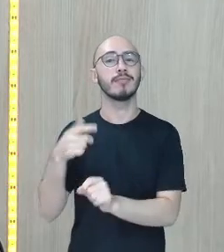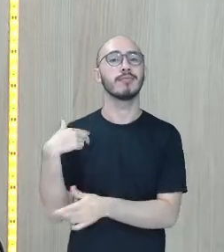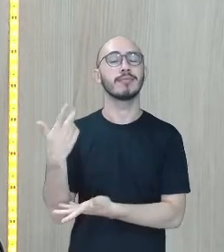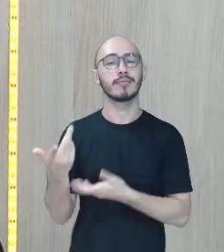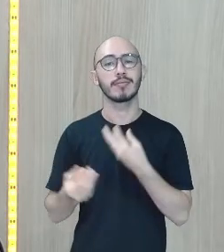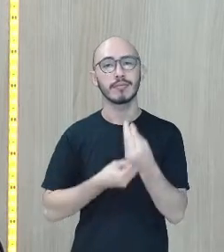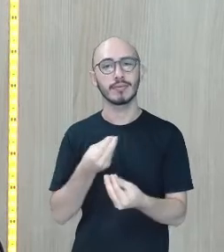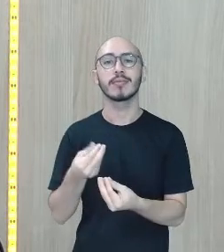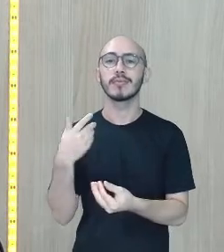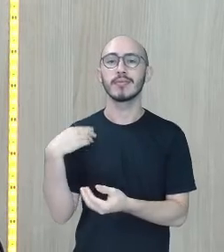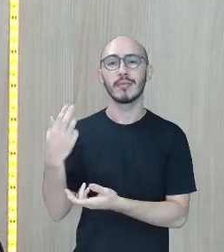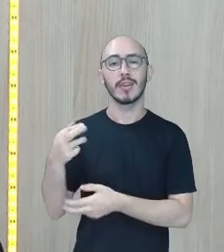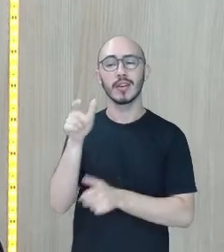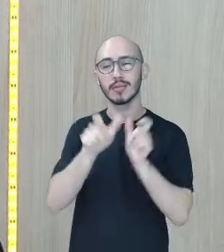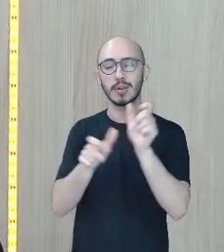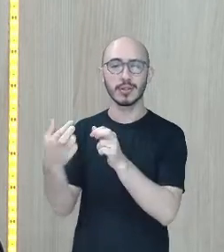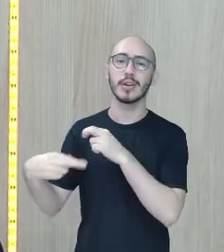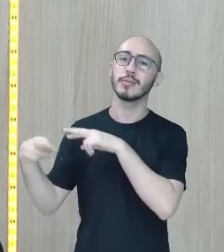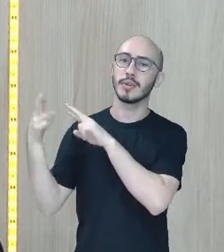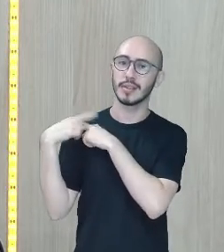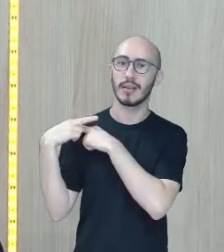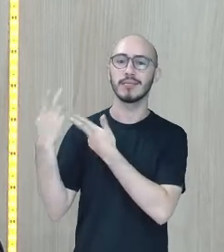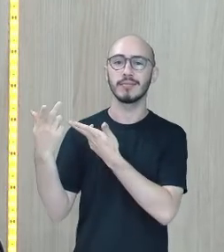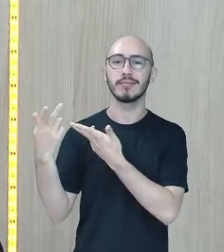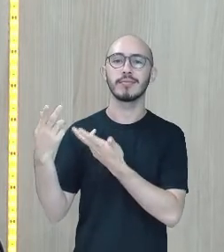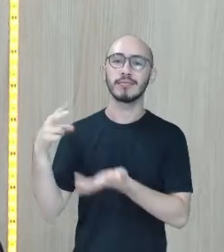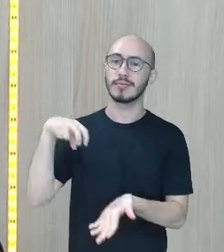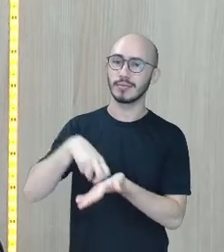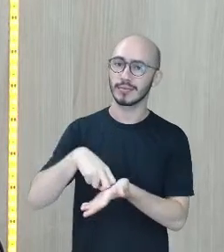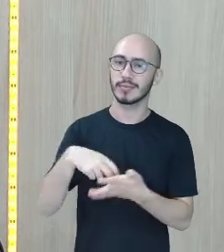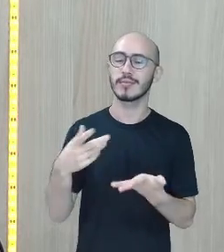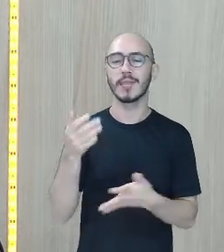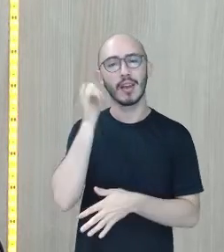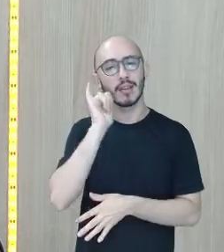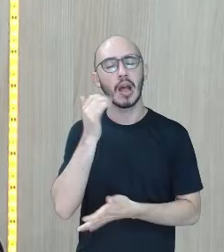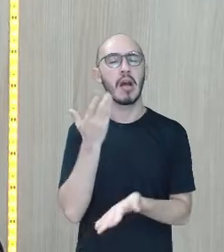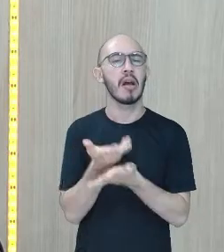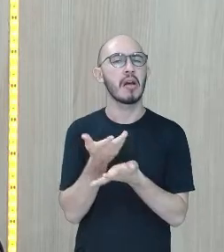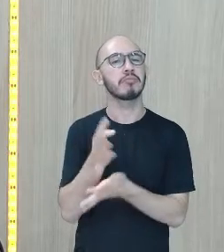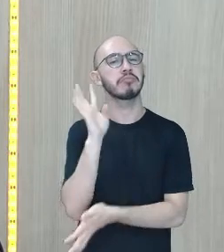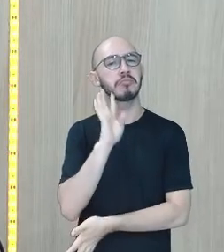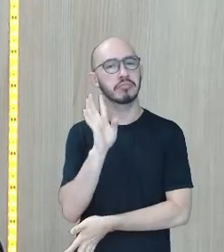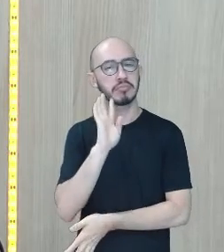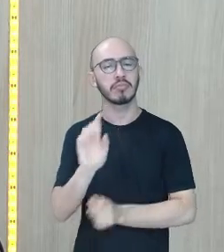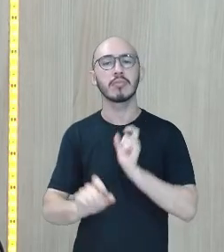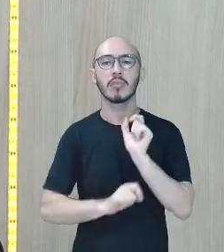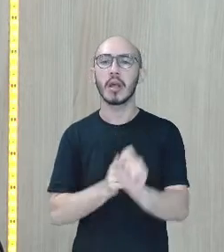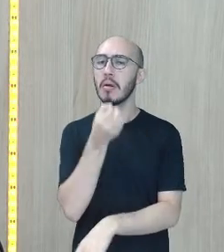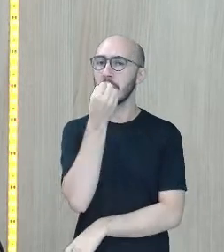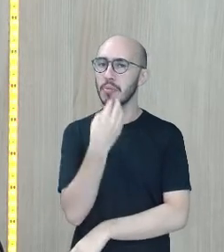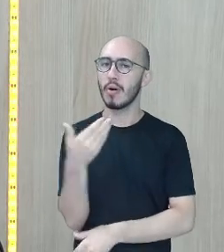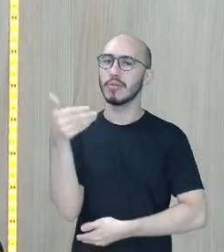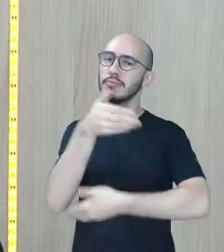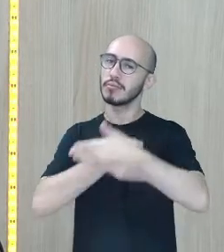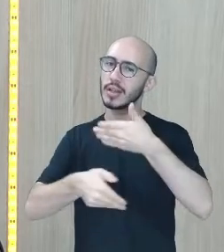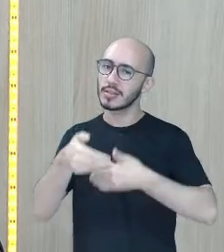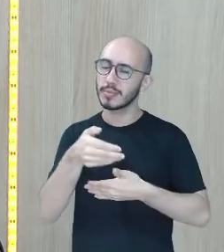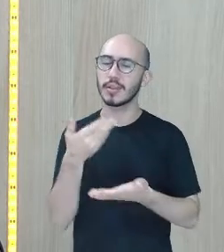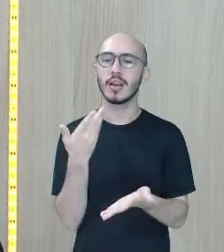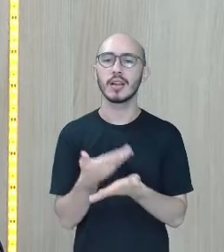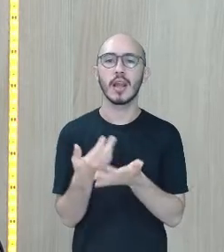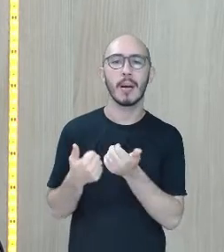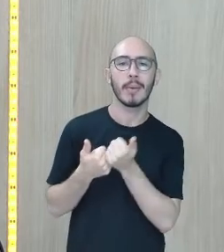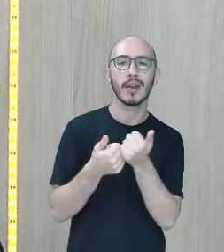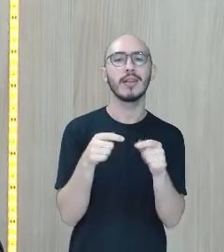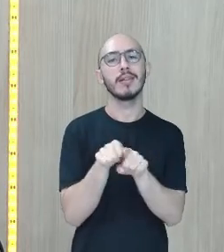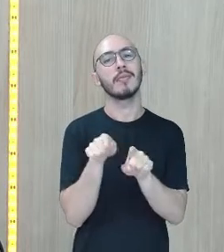aí dos responsáveis de vocês, né? Então, essa importância aí, a aula foi massa, é muito bom estar aqui, né? Para